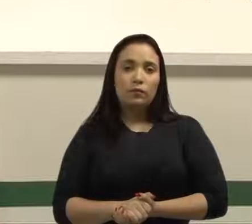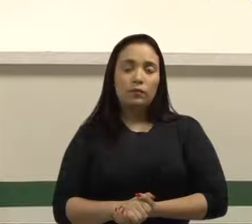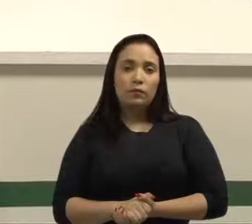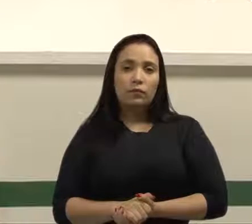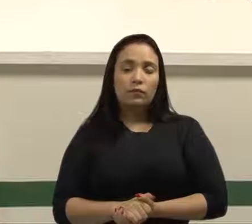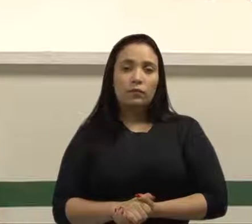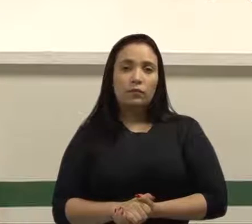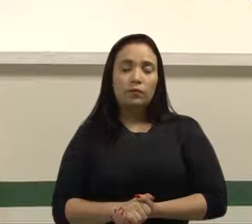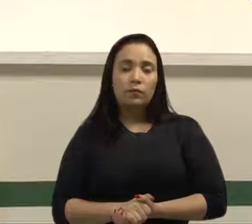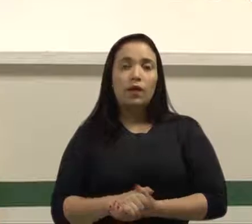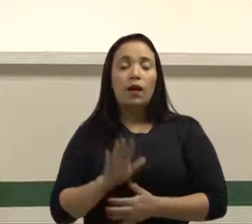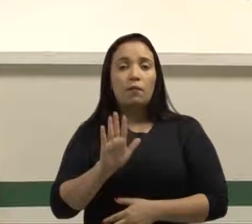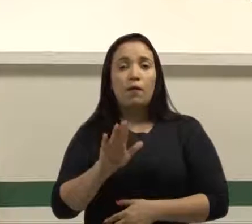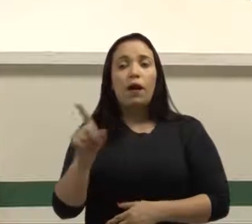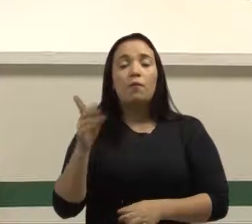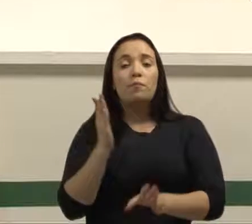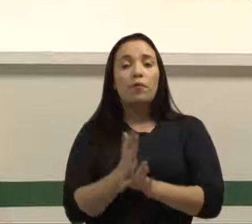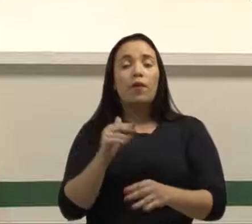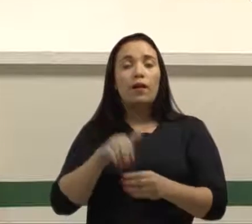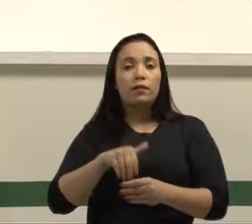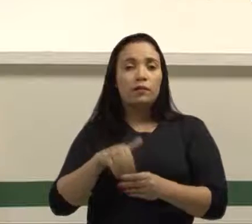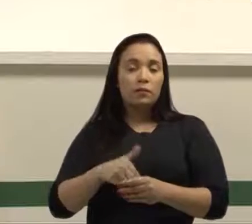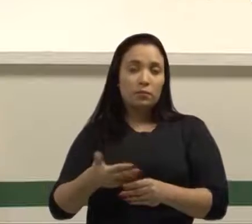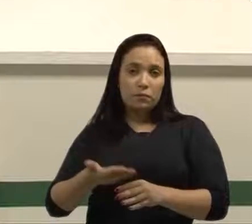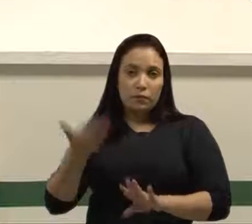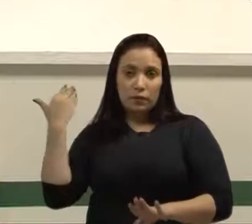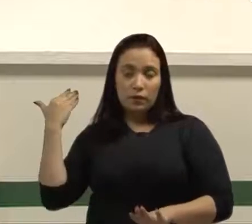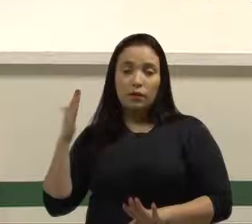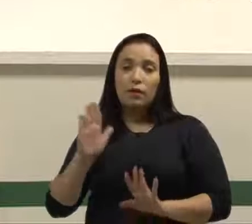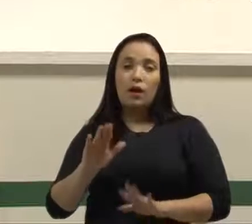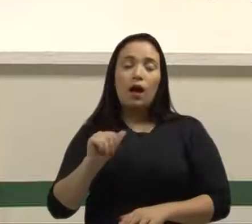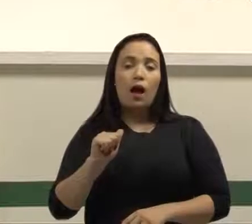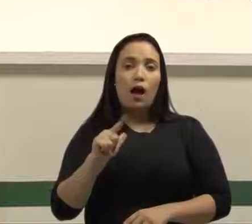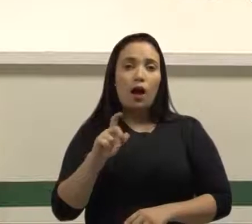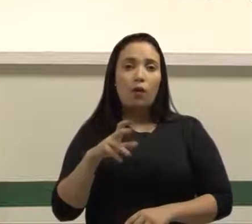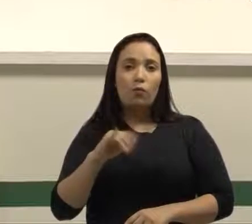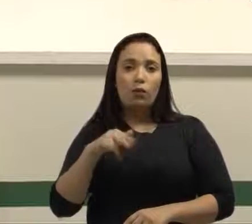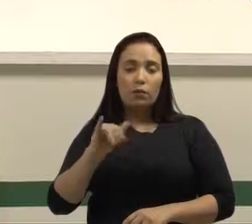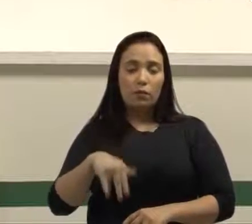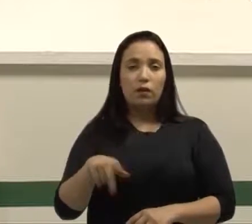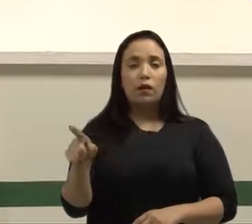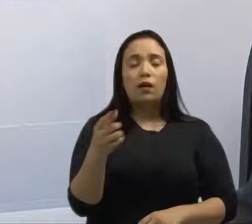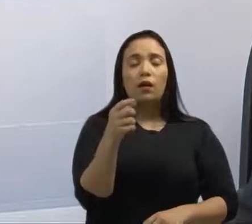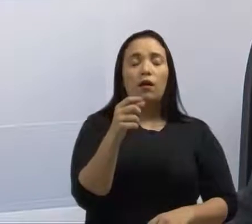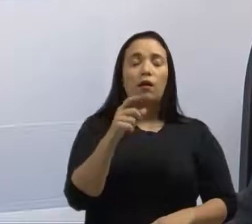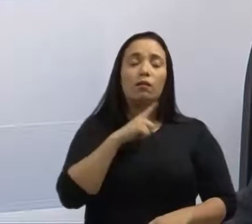recall. Ela tem um recall. Da eleição passada. O Geraldo Alckmin que me surpreende, fica com 9%.